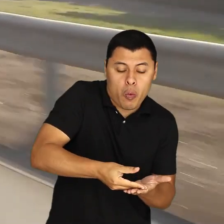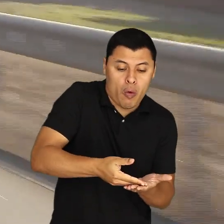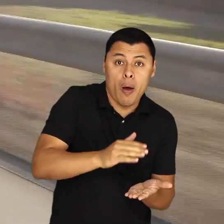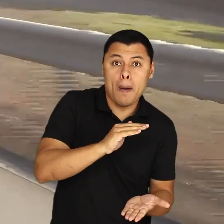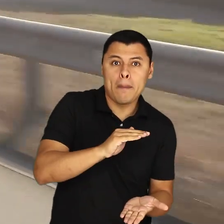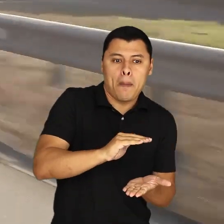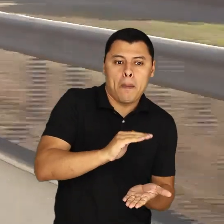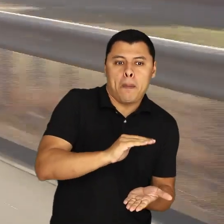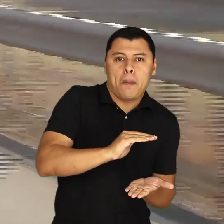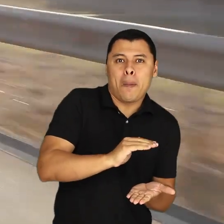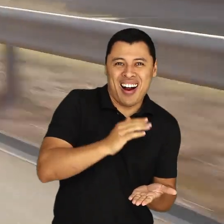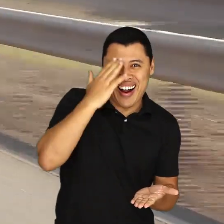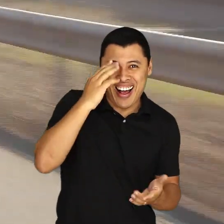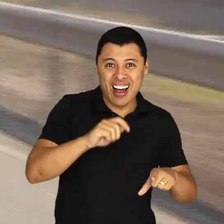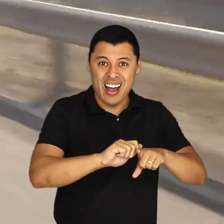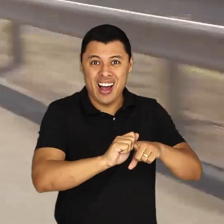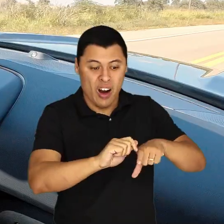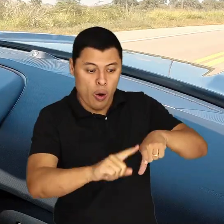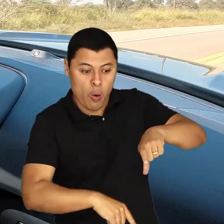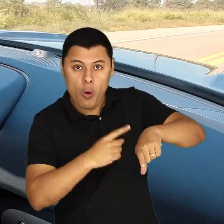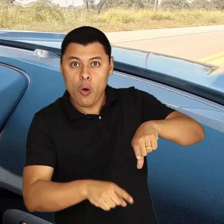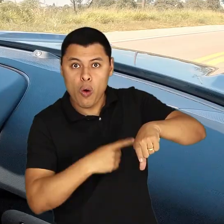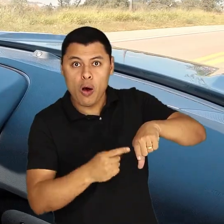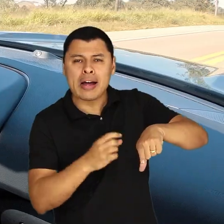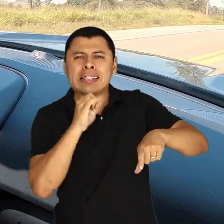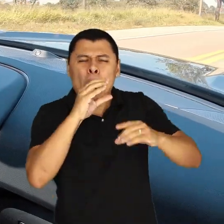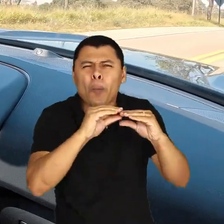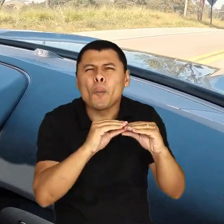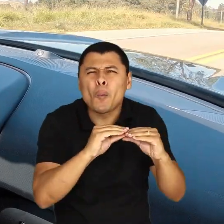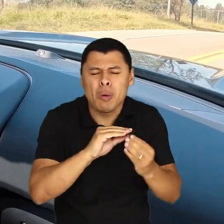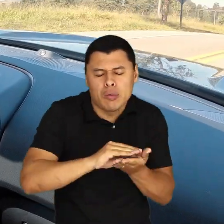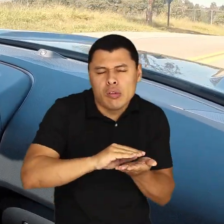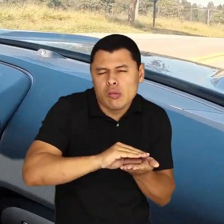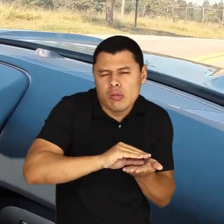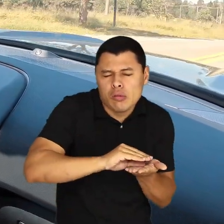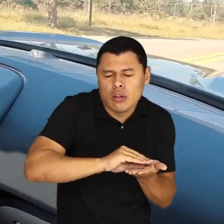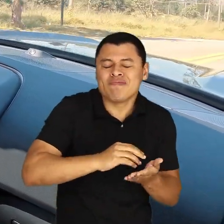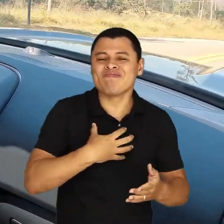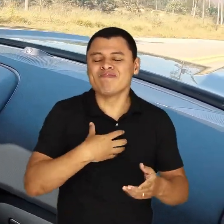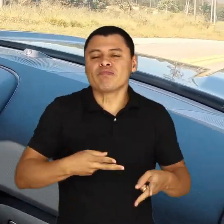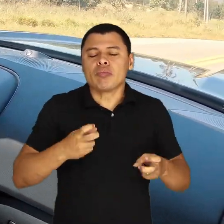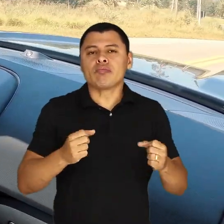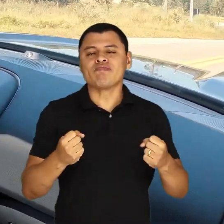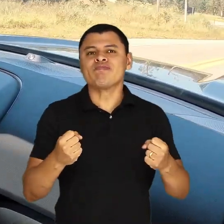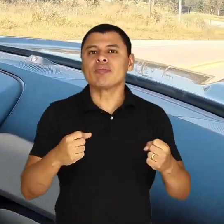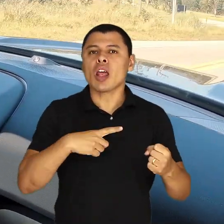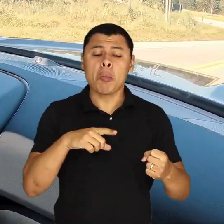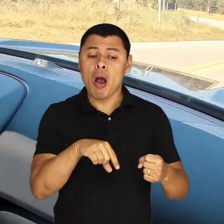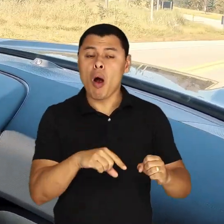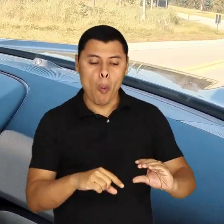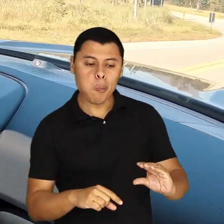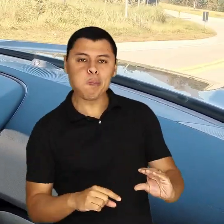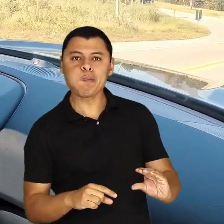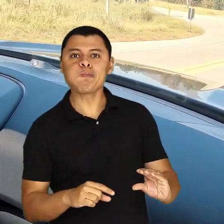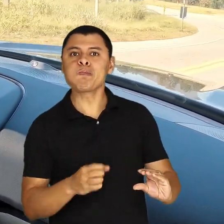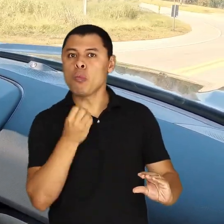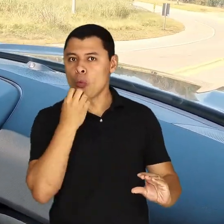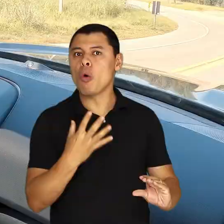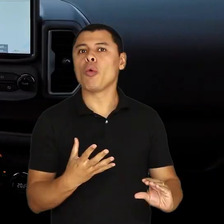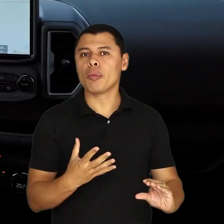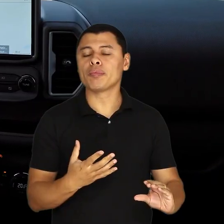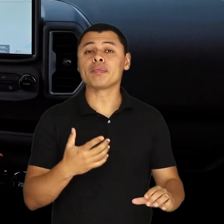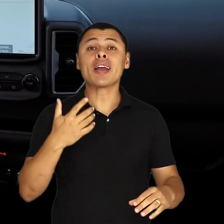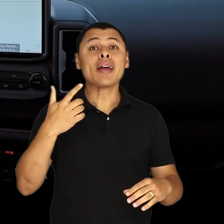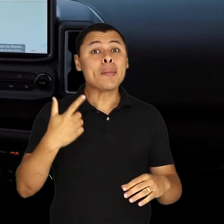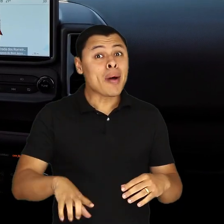ajuda muito no conforto na cidade, inclusive. Então ele tem características realmente como um veículo de uso muito legal, muito